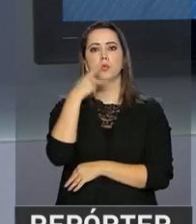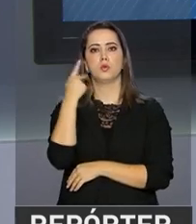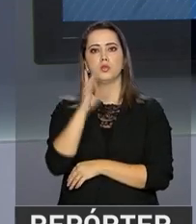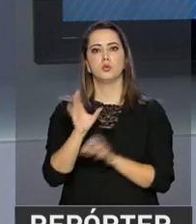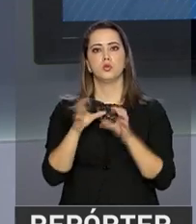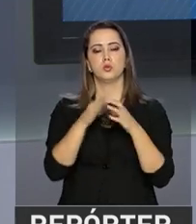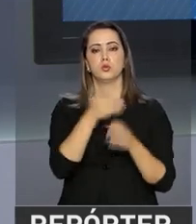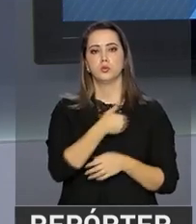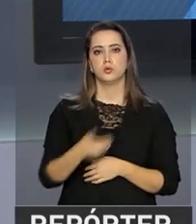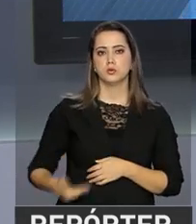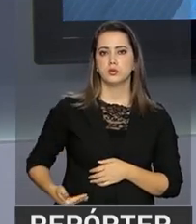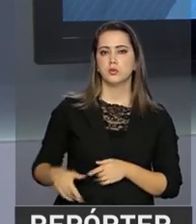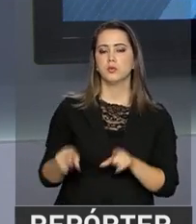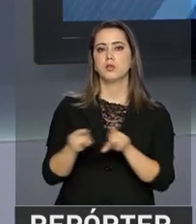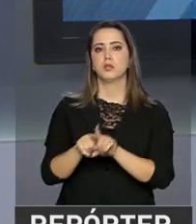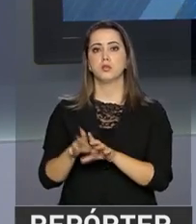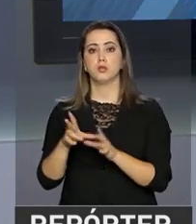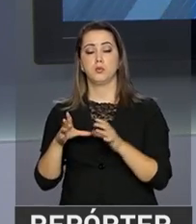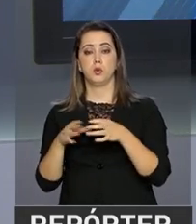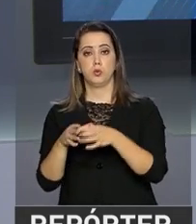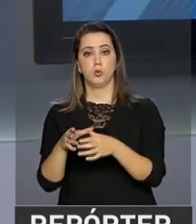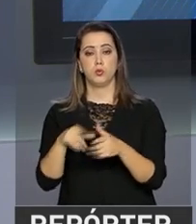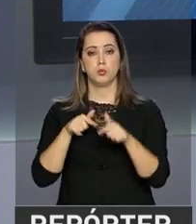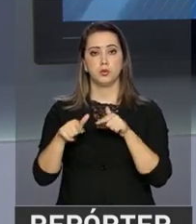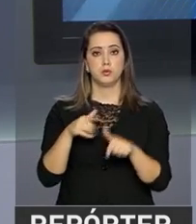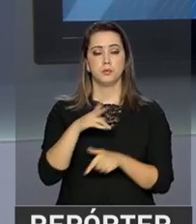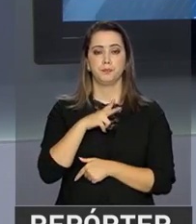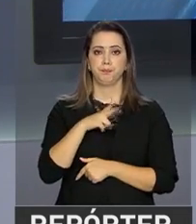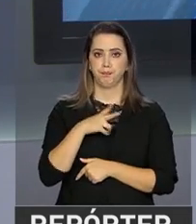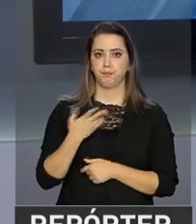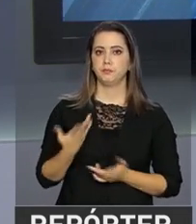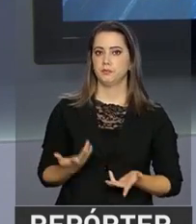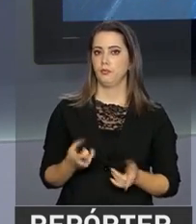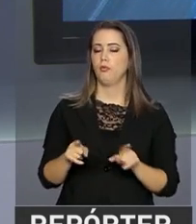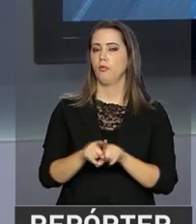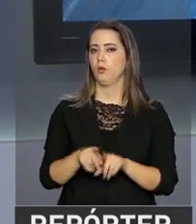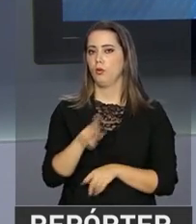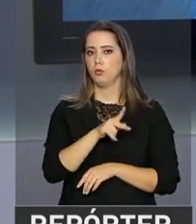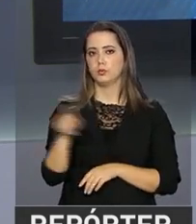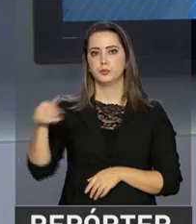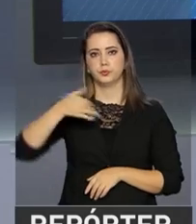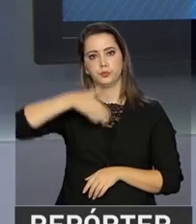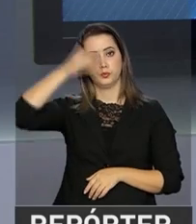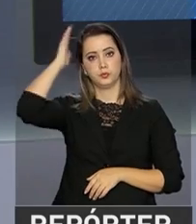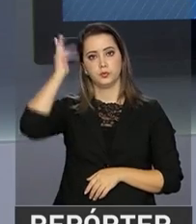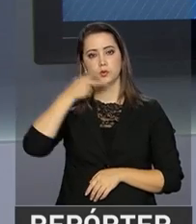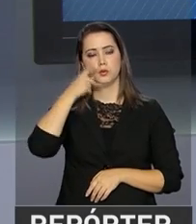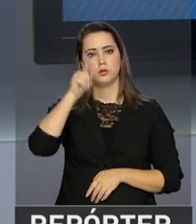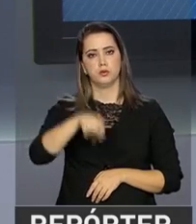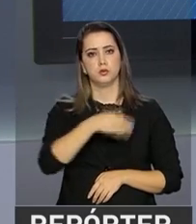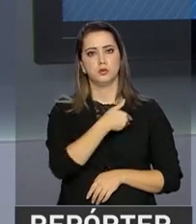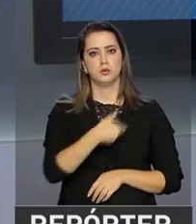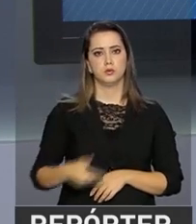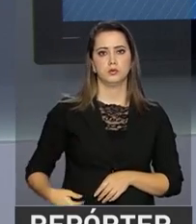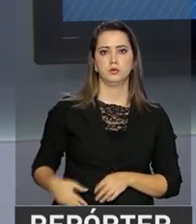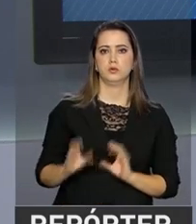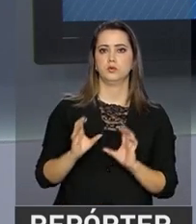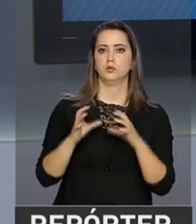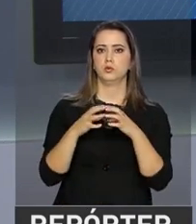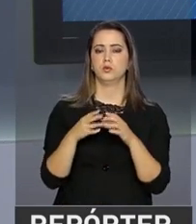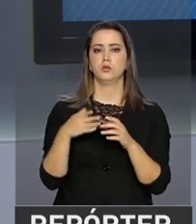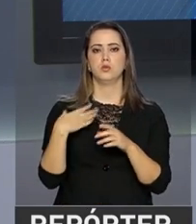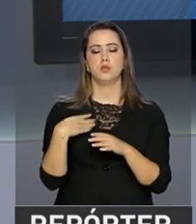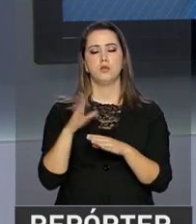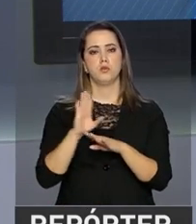funcionários públicos e trabalhadores da iniciativa privada o presidente da república michel temer disse que o governo ea base aliada